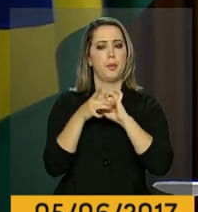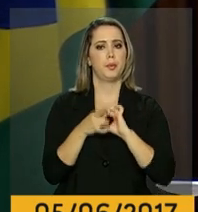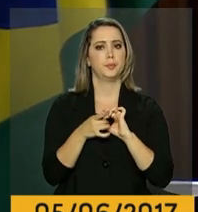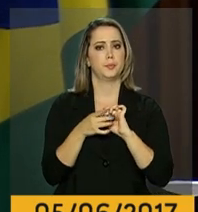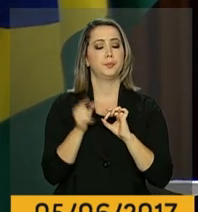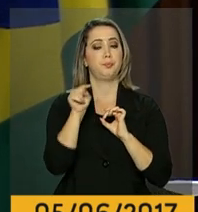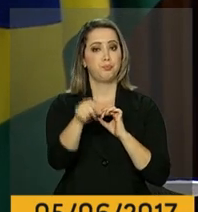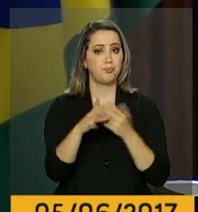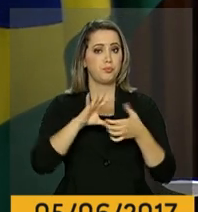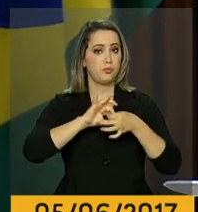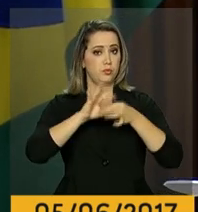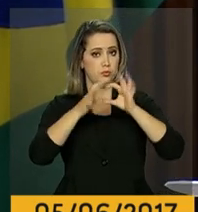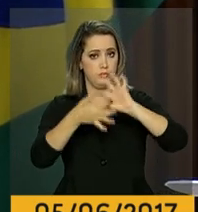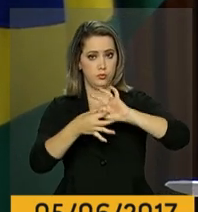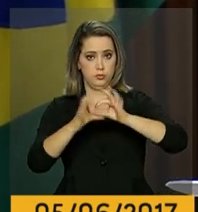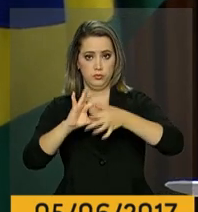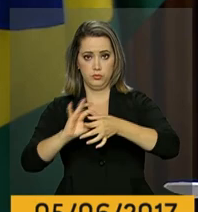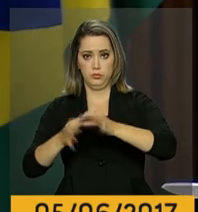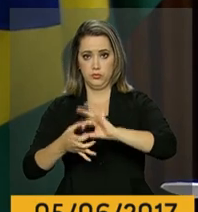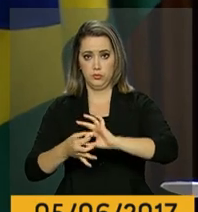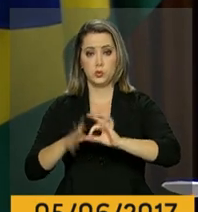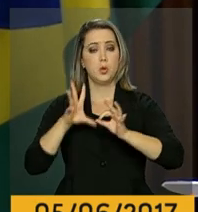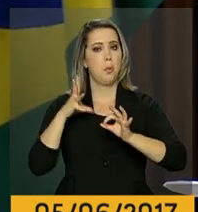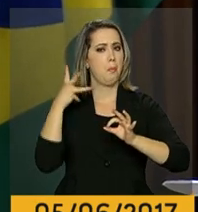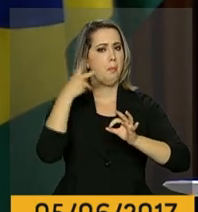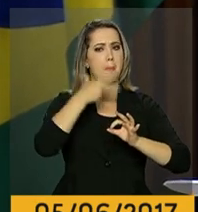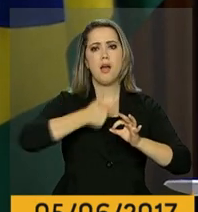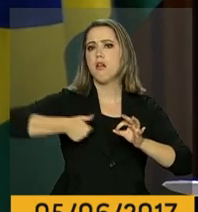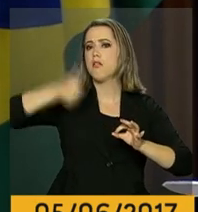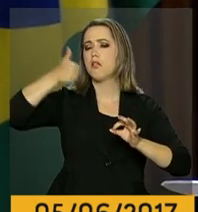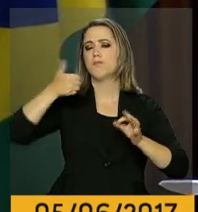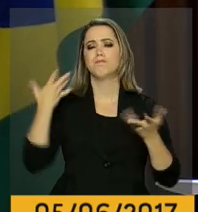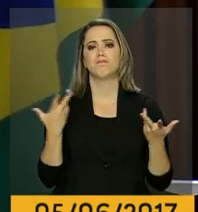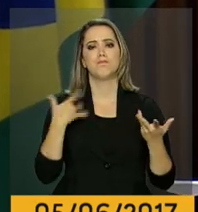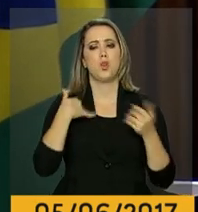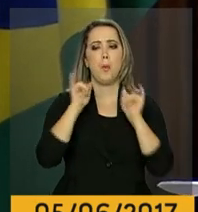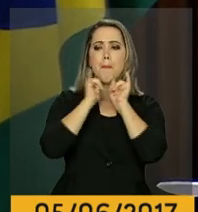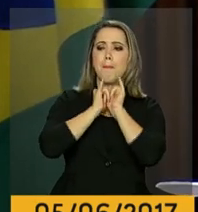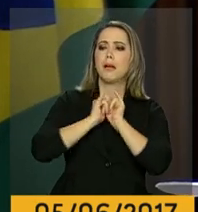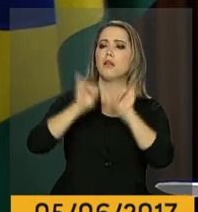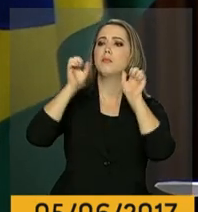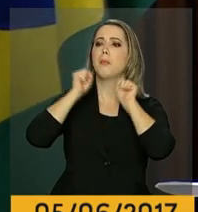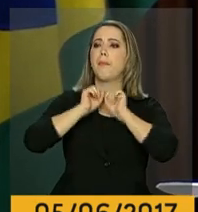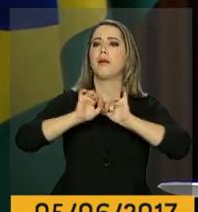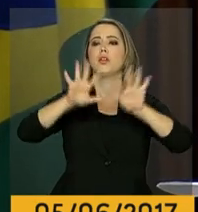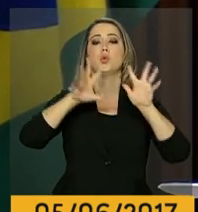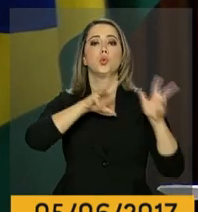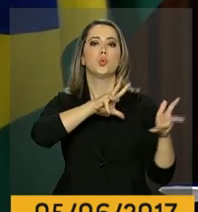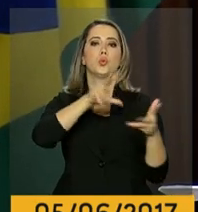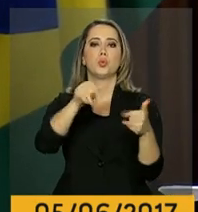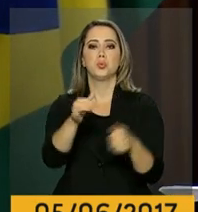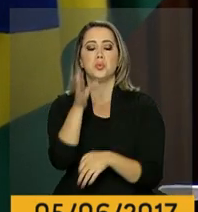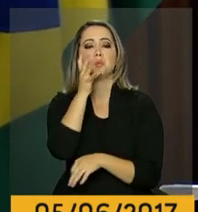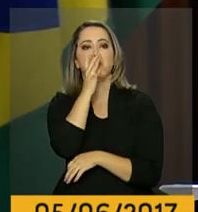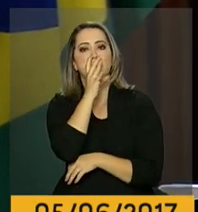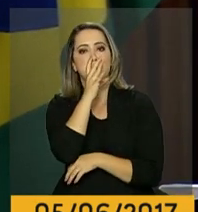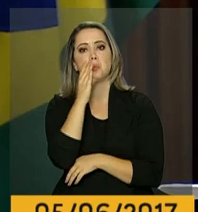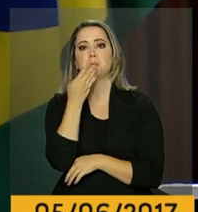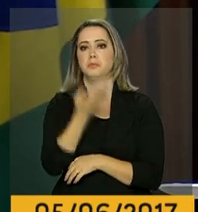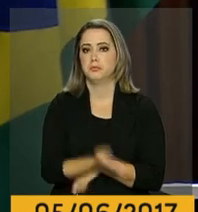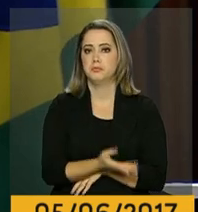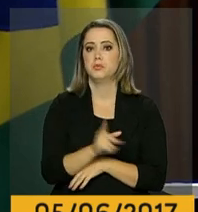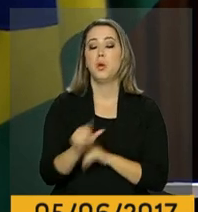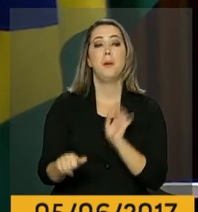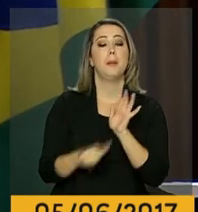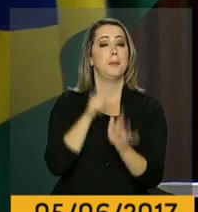Olimpíadas tivessem como tiveram o sucesso extraordinário que repercutiu internacionalmente este foi penso eu